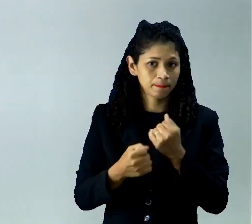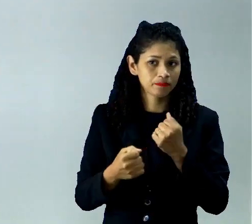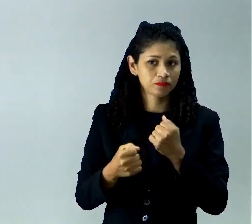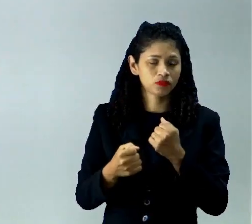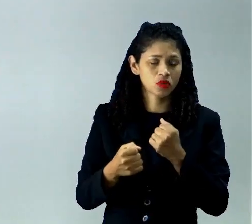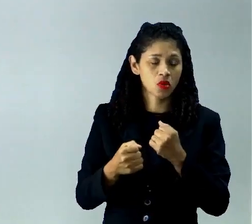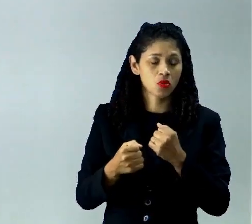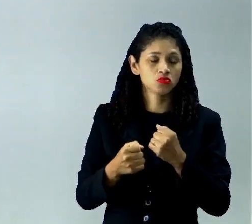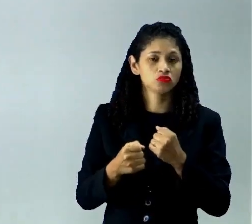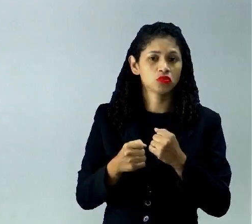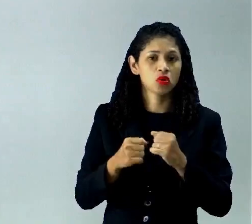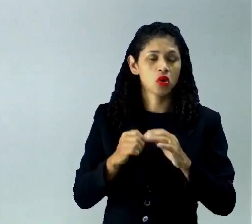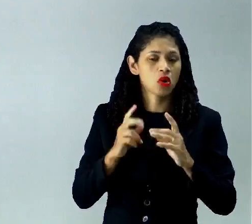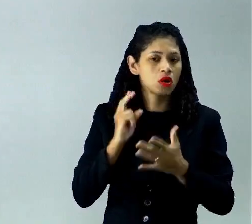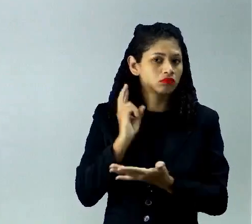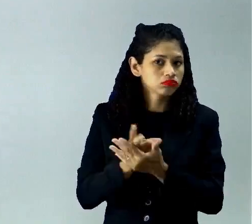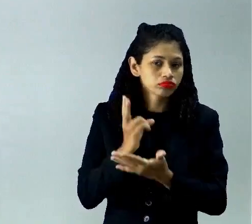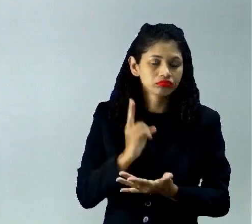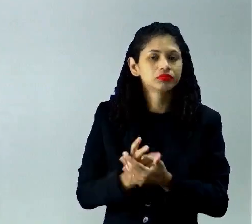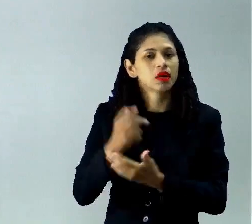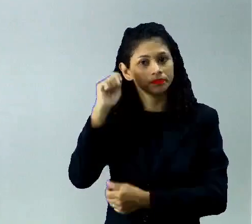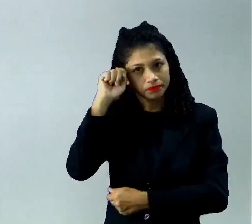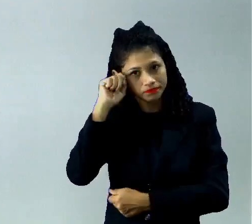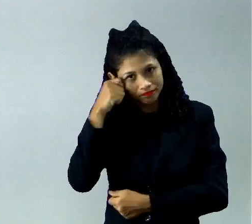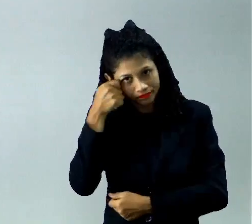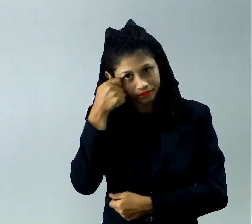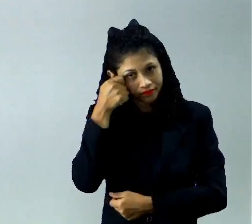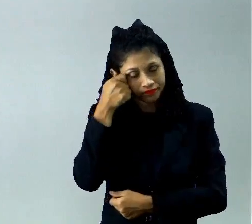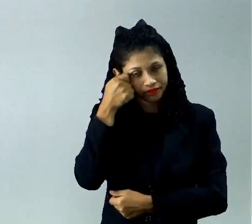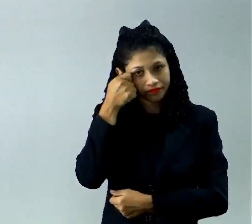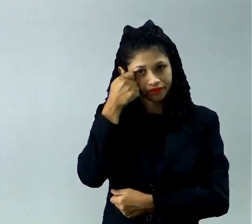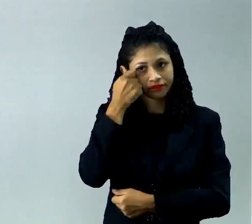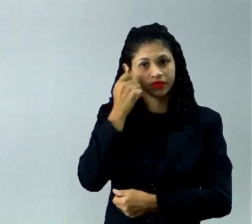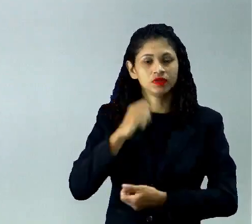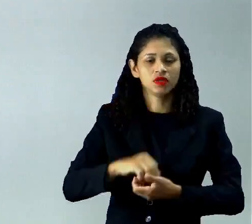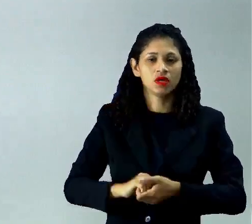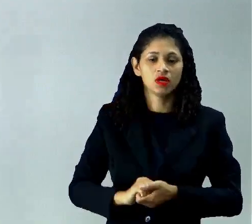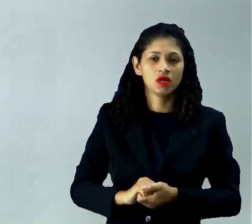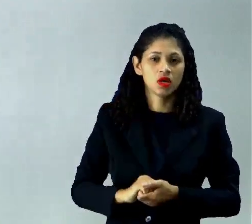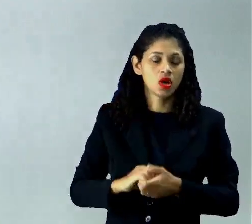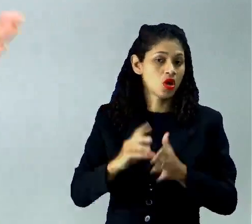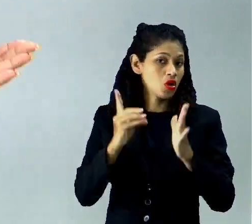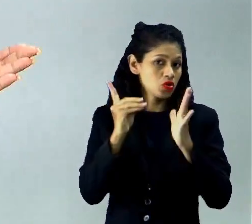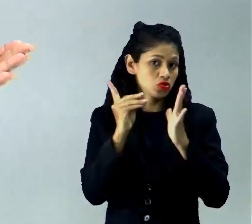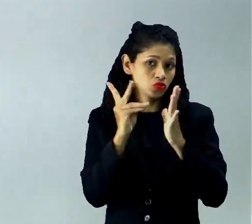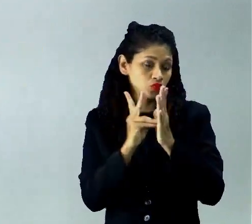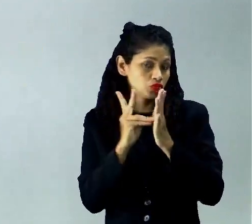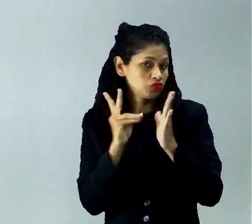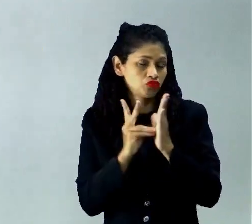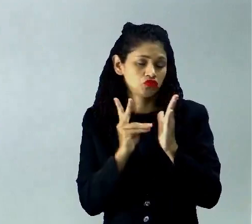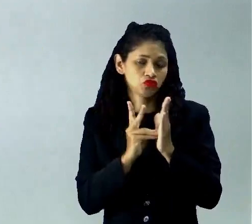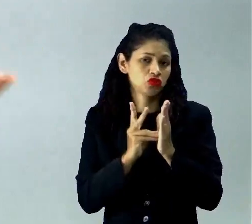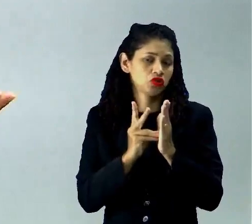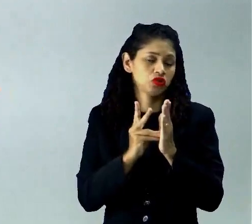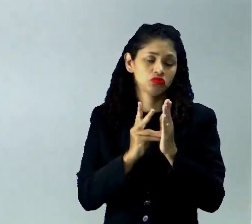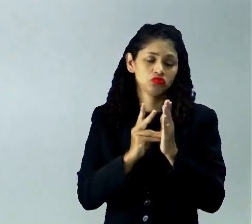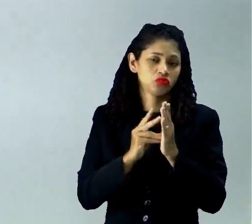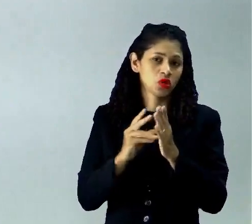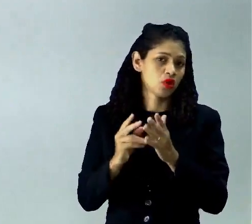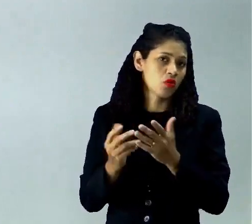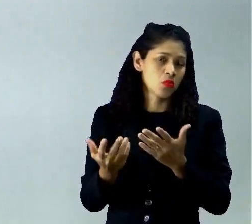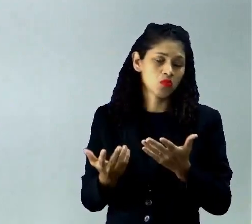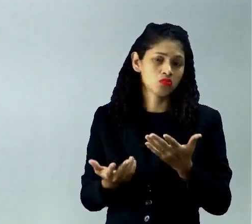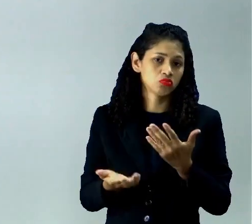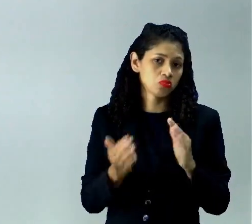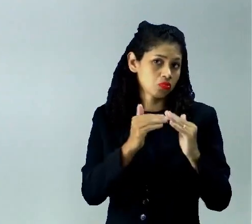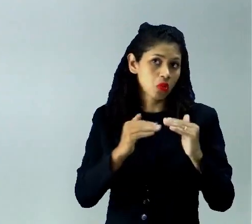100% africana, né? Não houve muito sucesso com a colonização dos indígenas. E na América Latina, né, na América Espanhola,